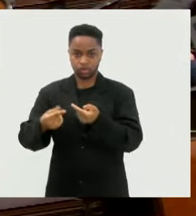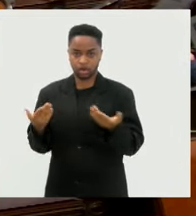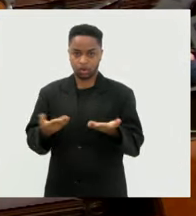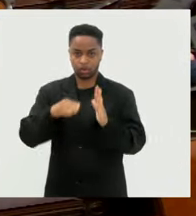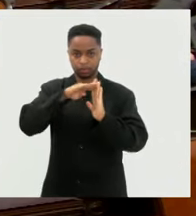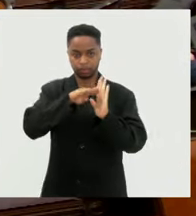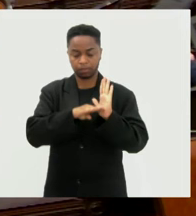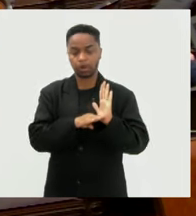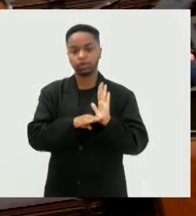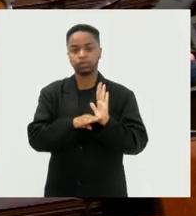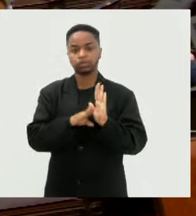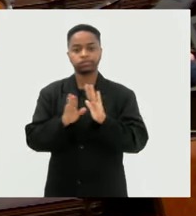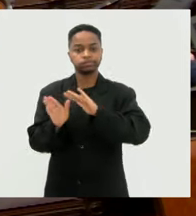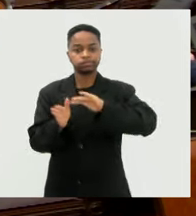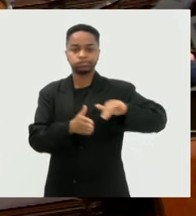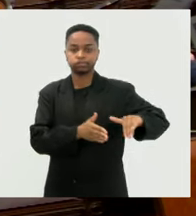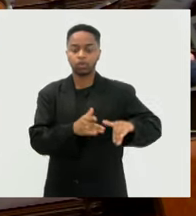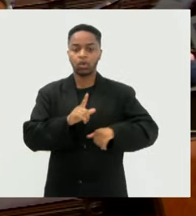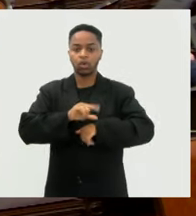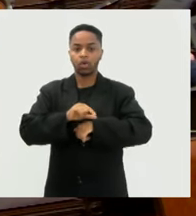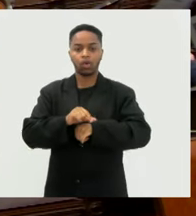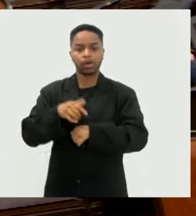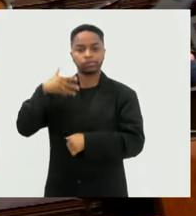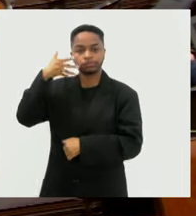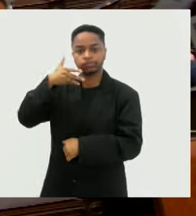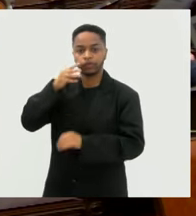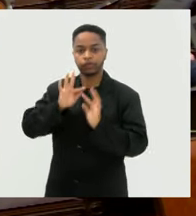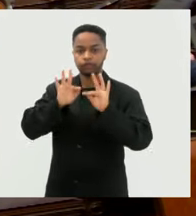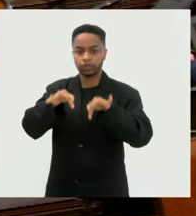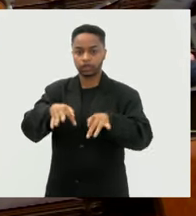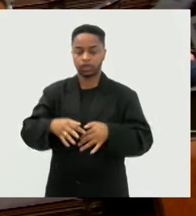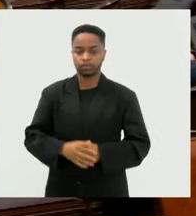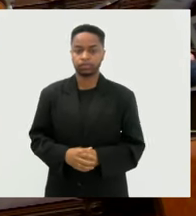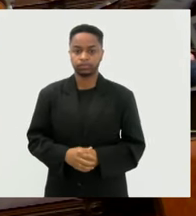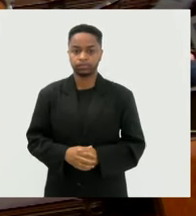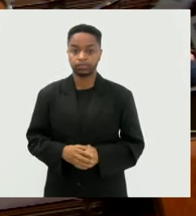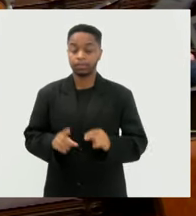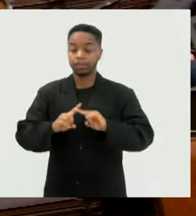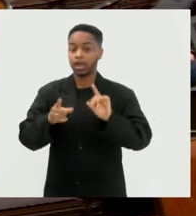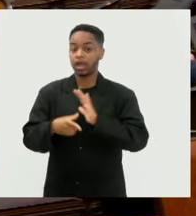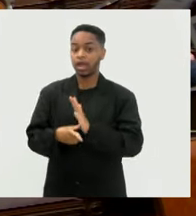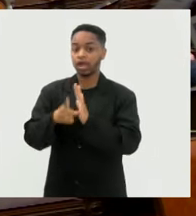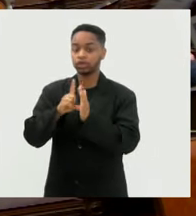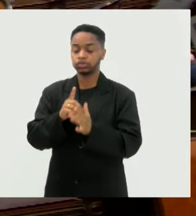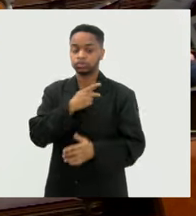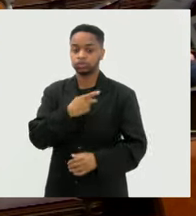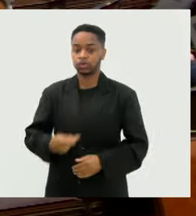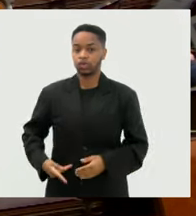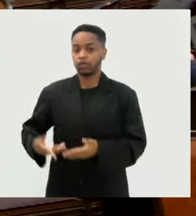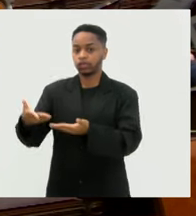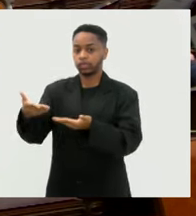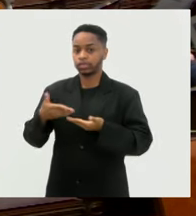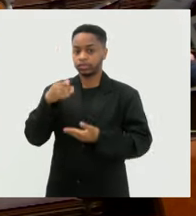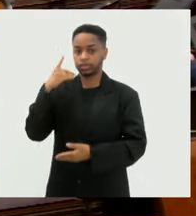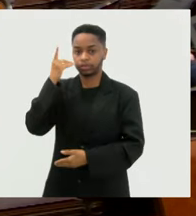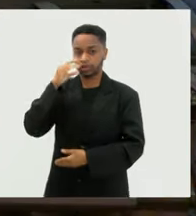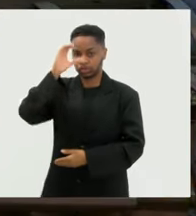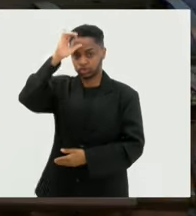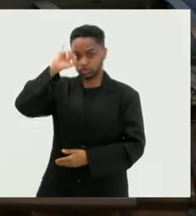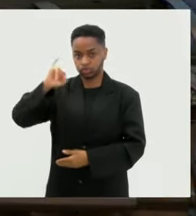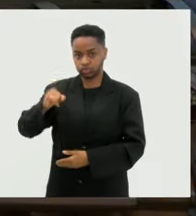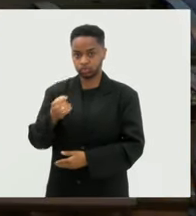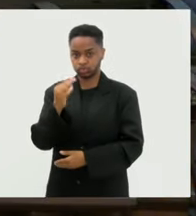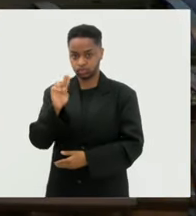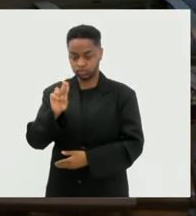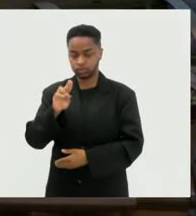dia, passa-se ao expediente final. Antes, porém, a presidência convida a deputada Tia Ju para dirigir a